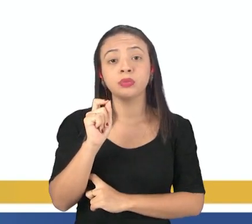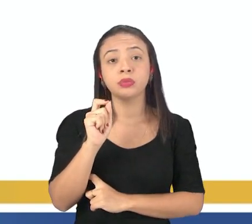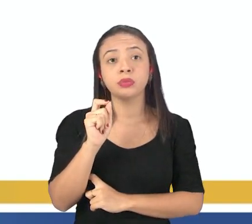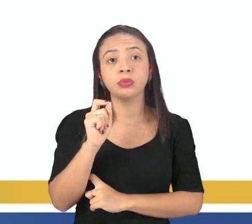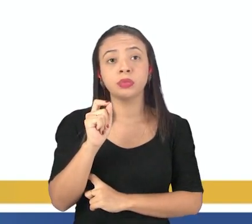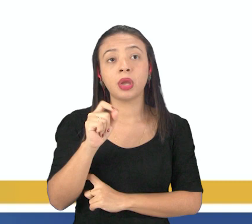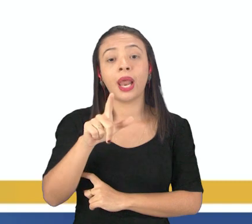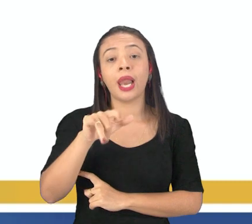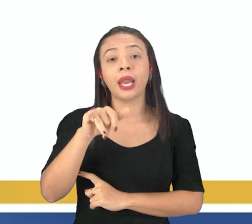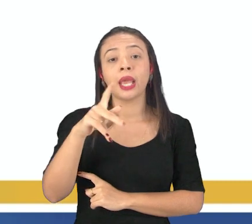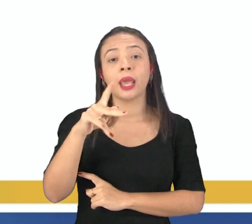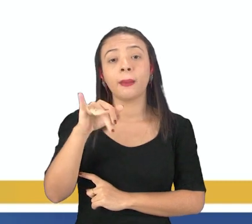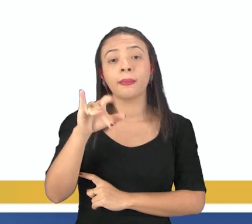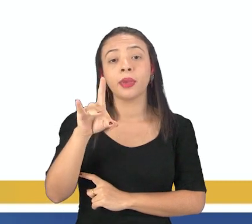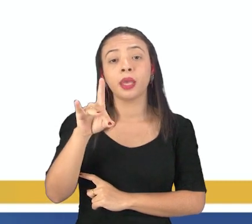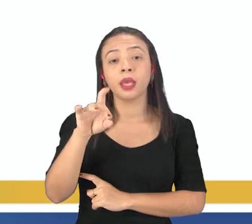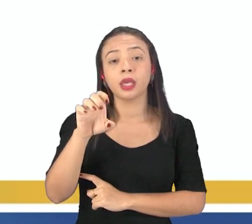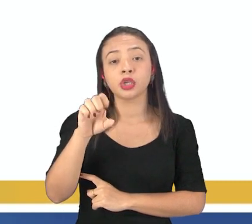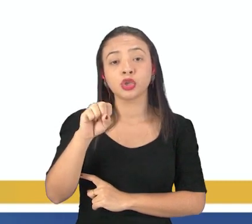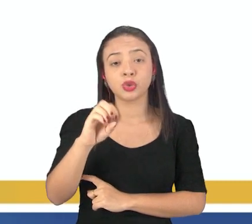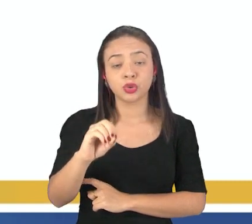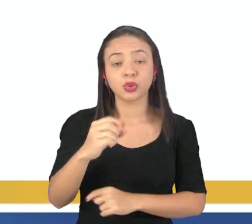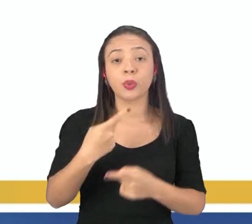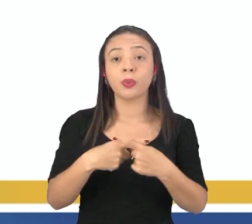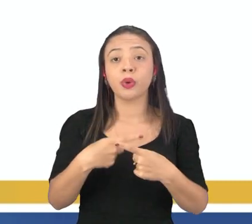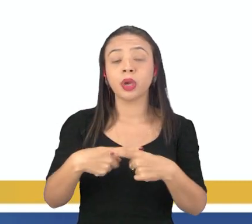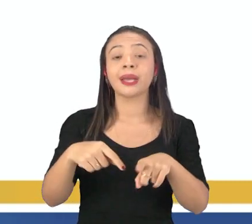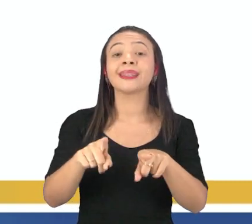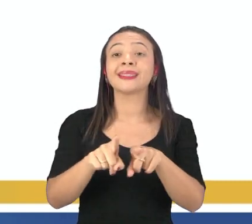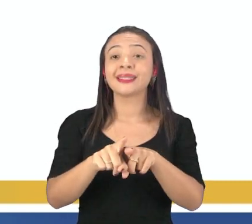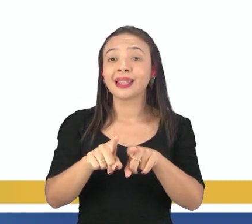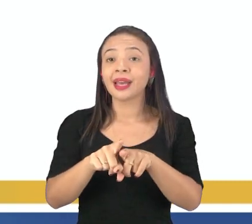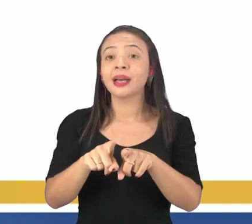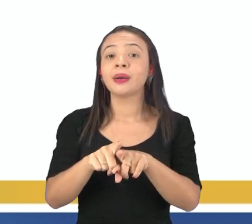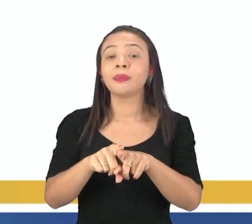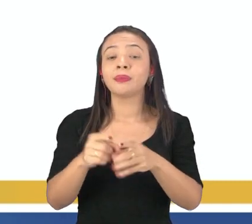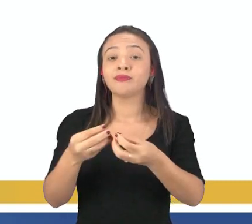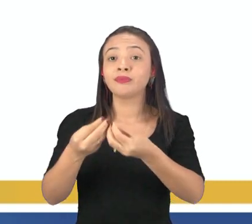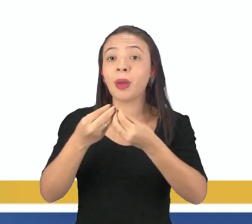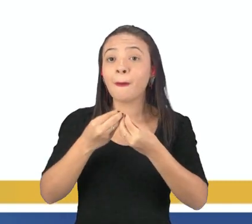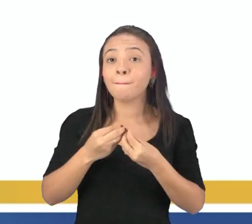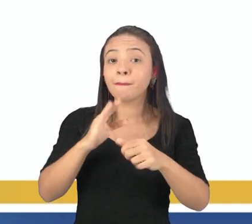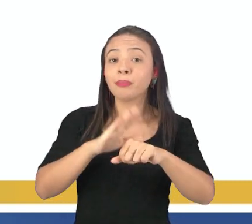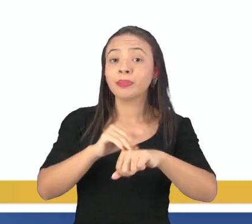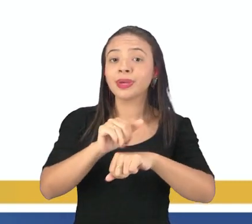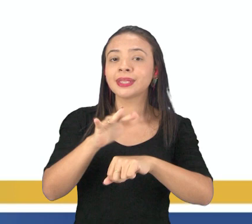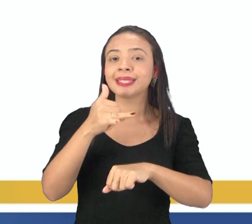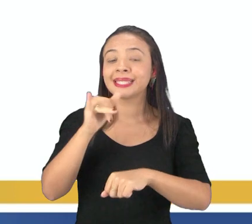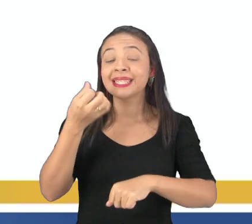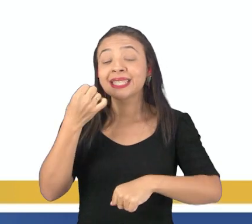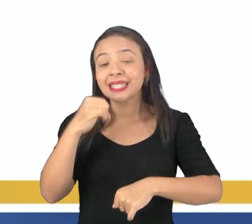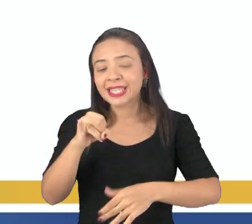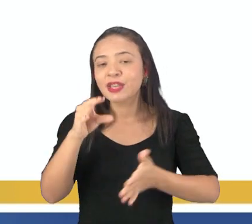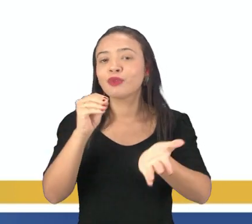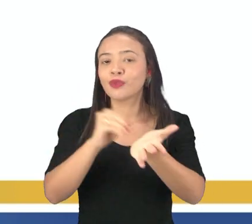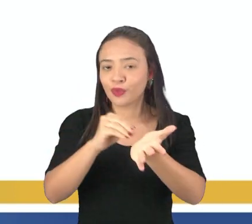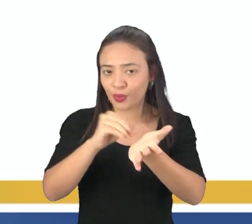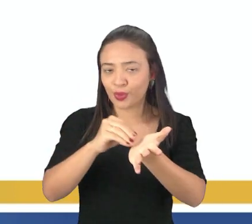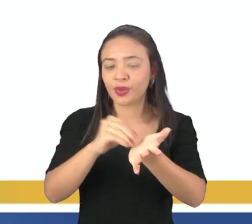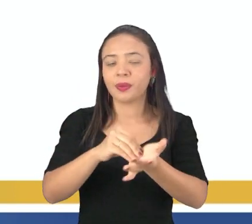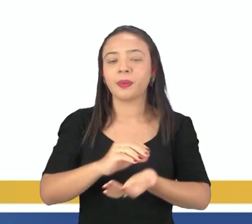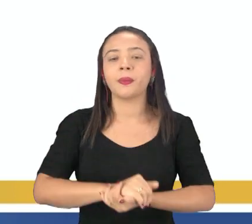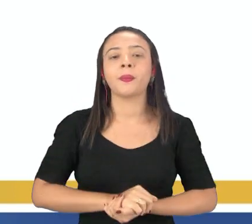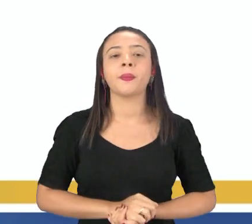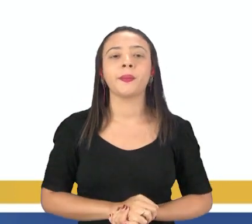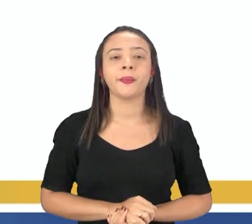tenha na nossa dieta, na nossa alimentação, a ingestão de lipídios, porque os lipídios vão ser aqueles que vão dar reserva de